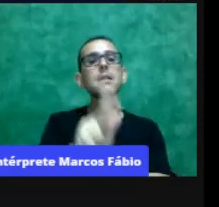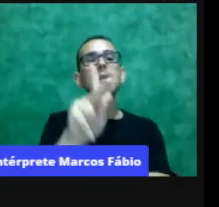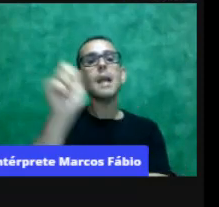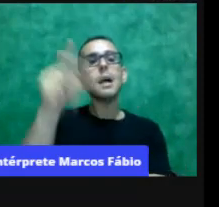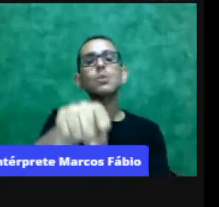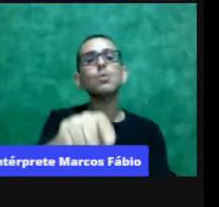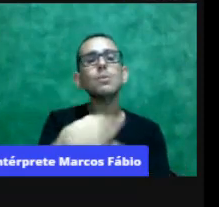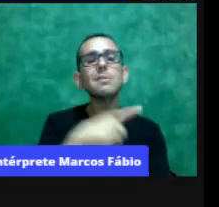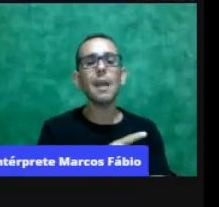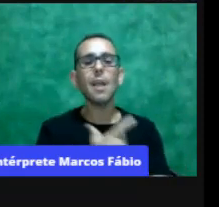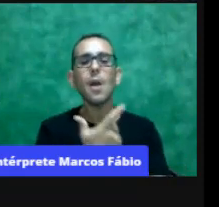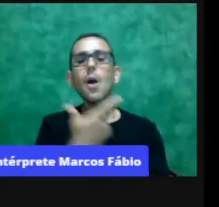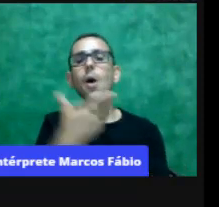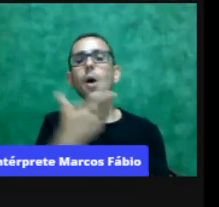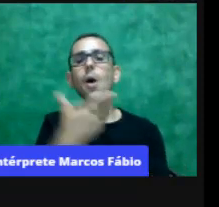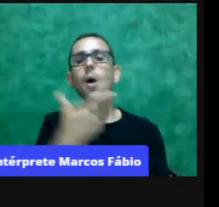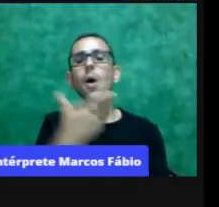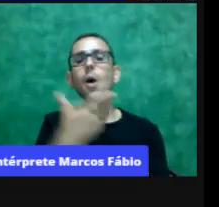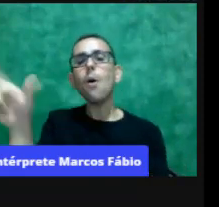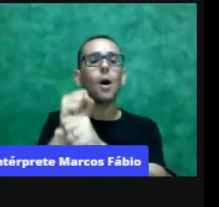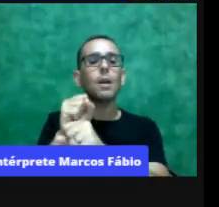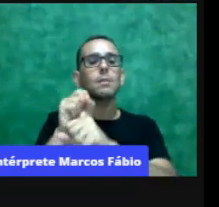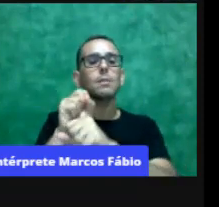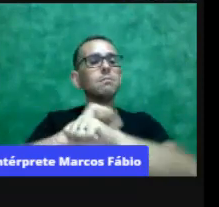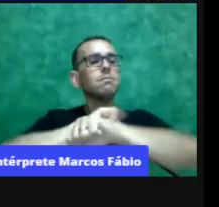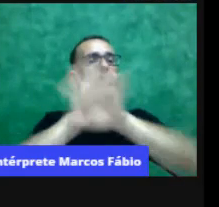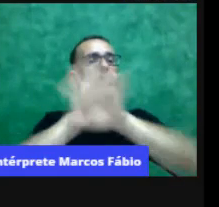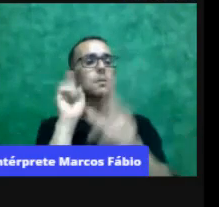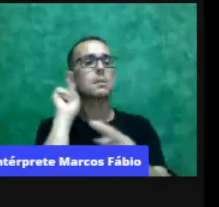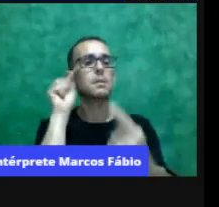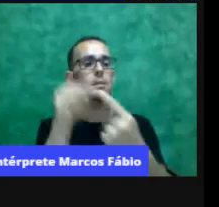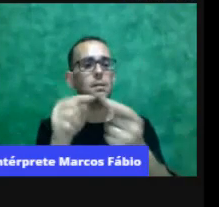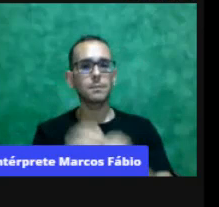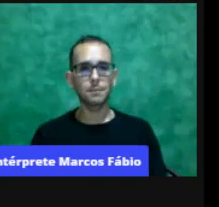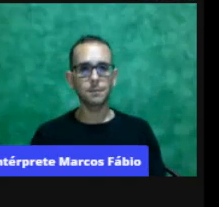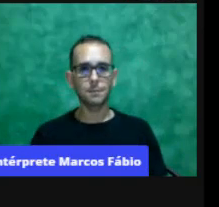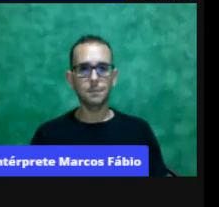outras questões muito legais falando sobre o podcast.